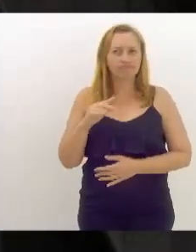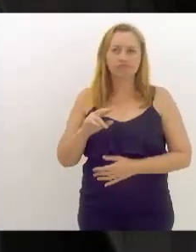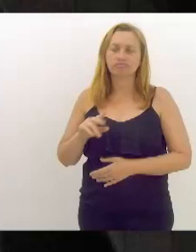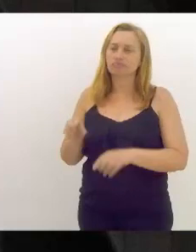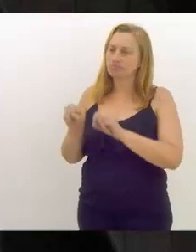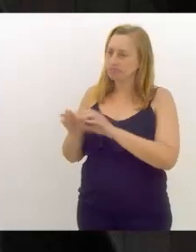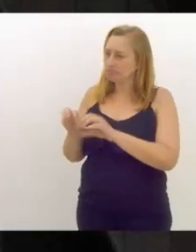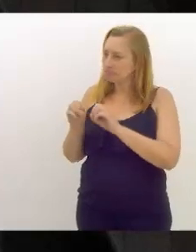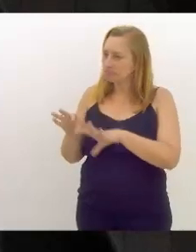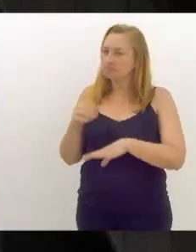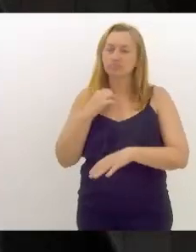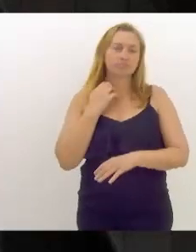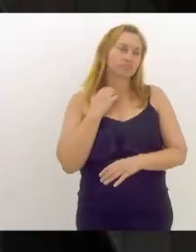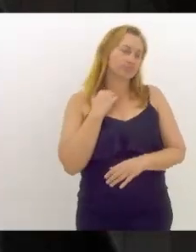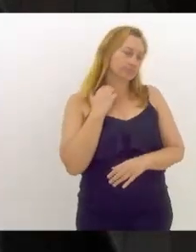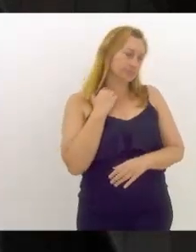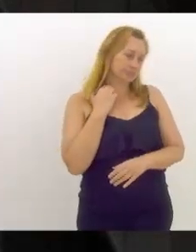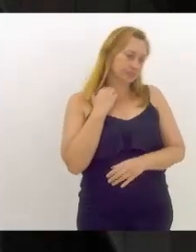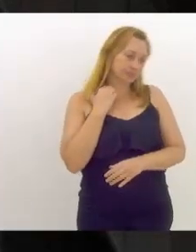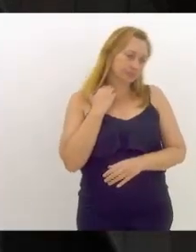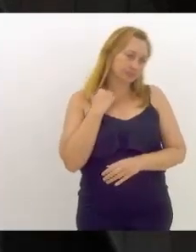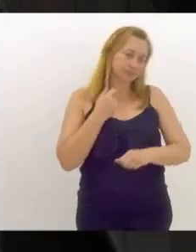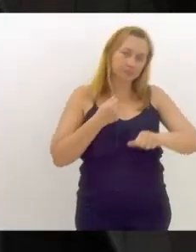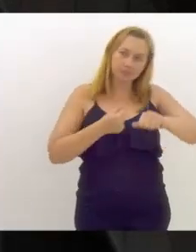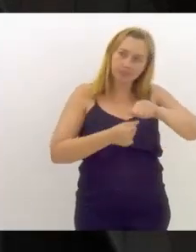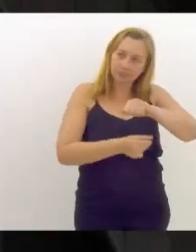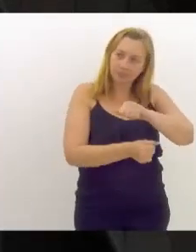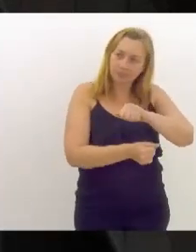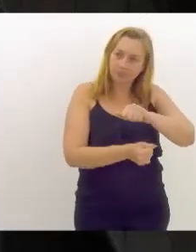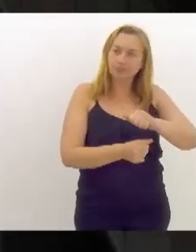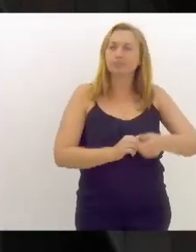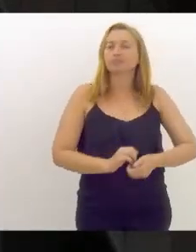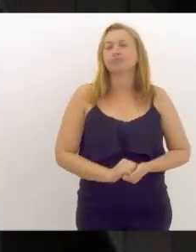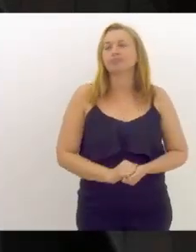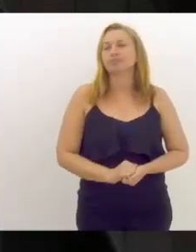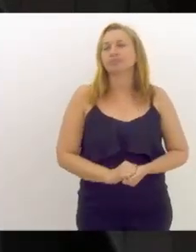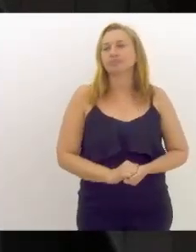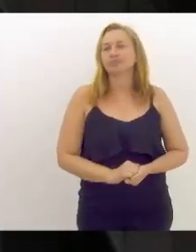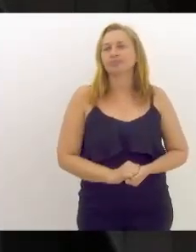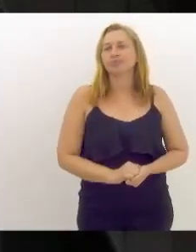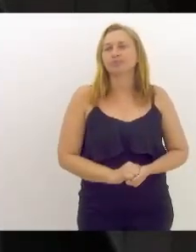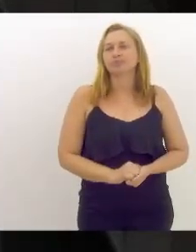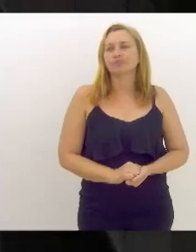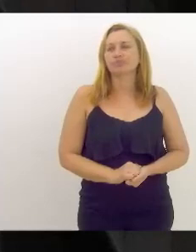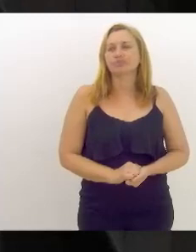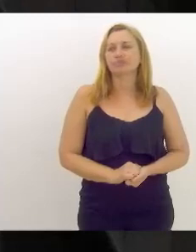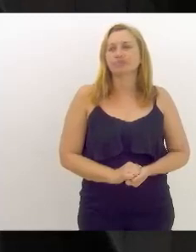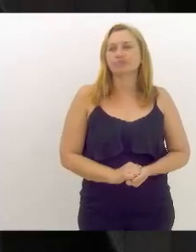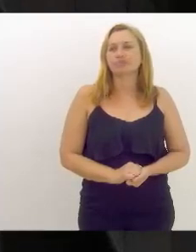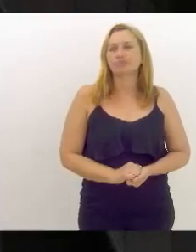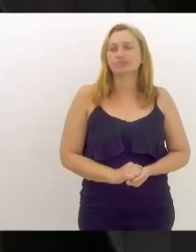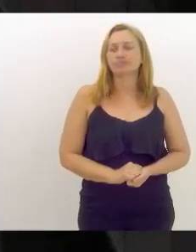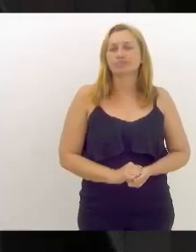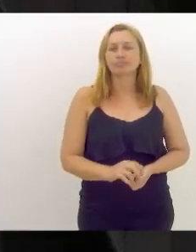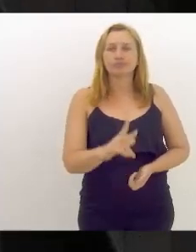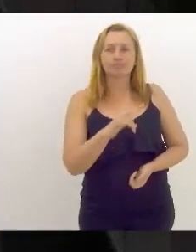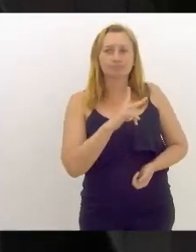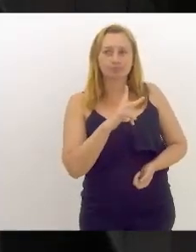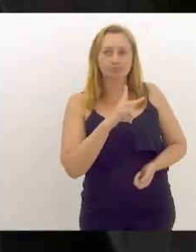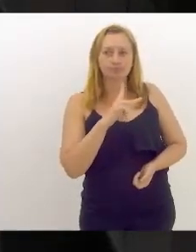e educação para financiar, né, a